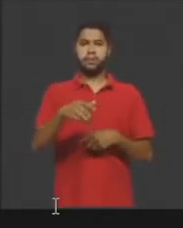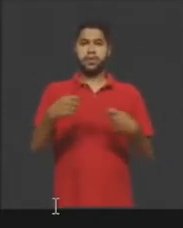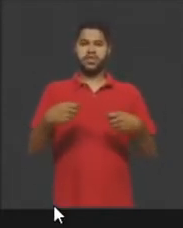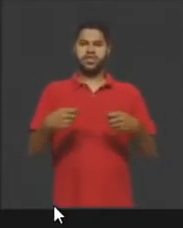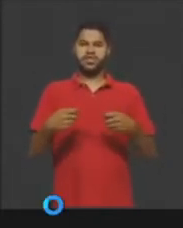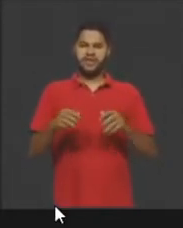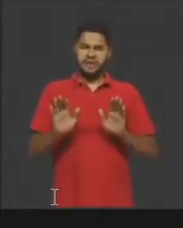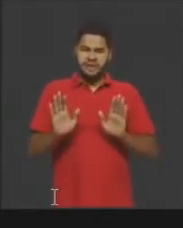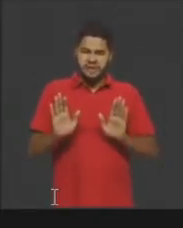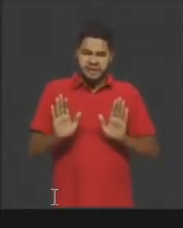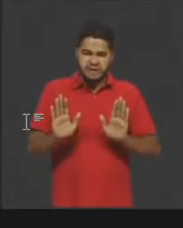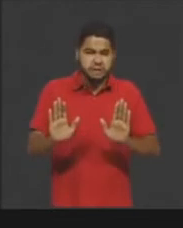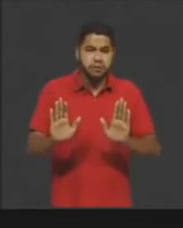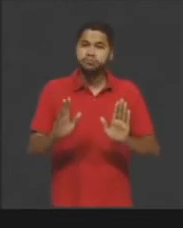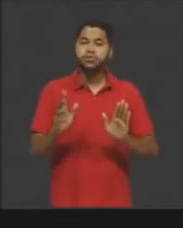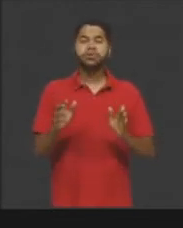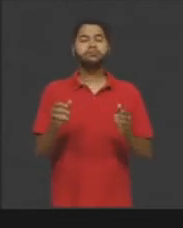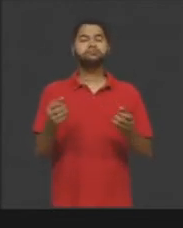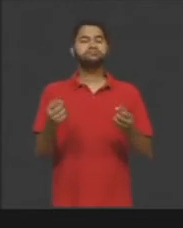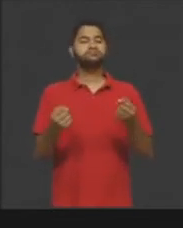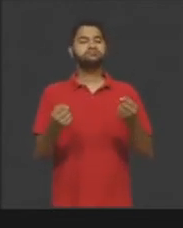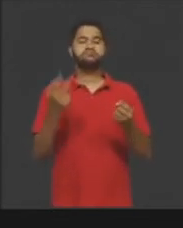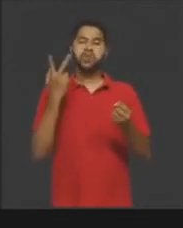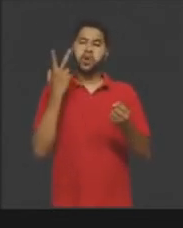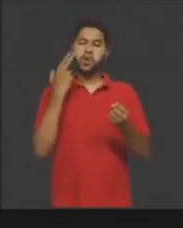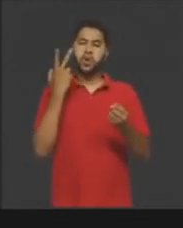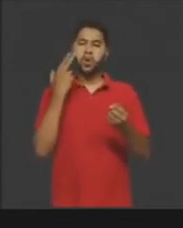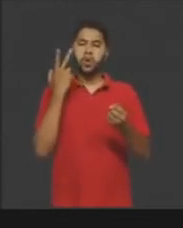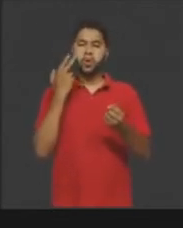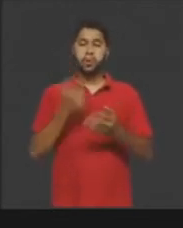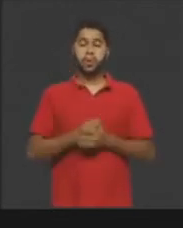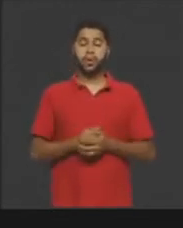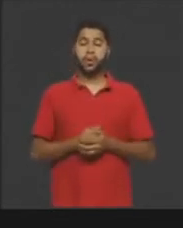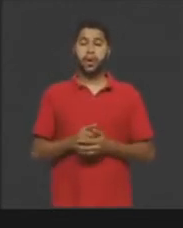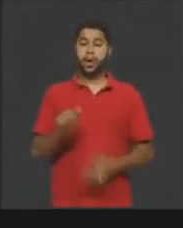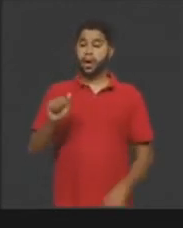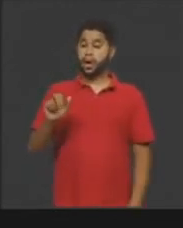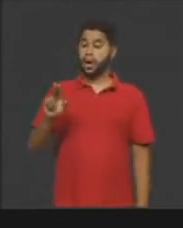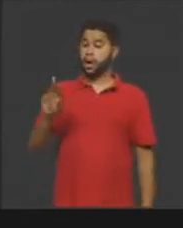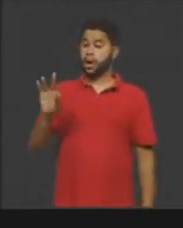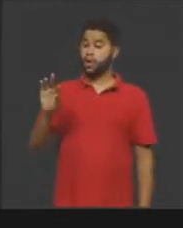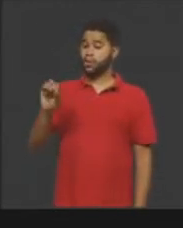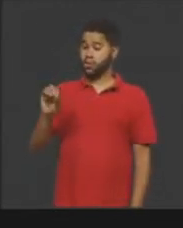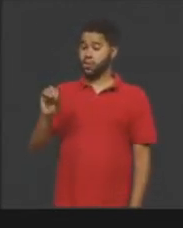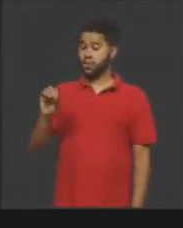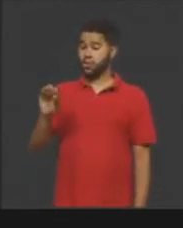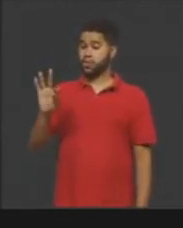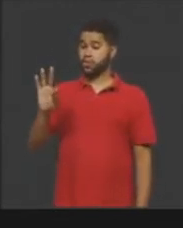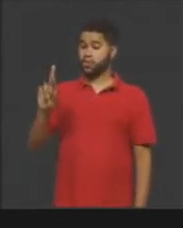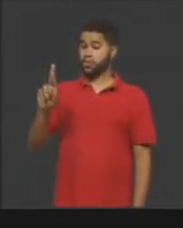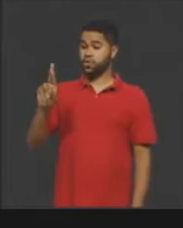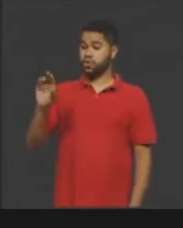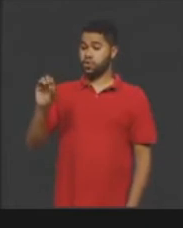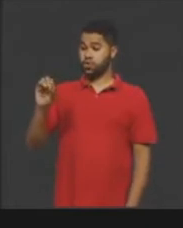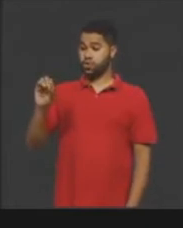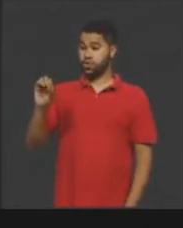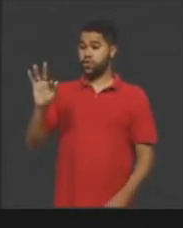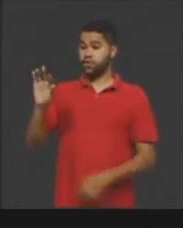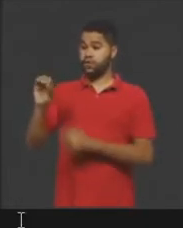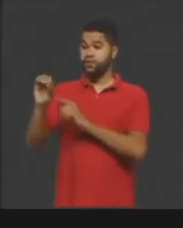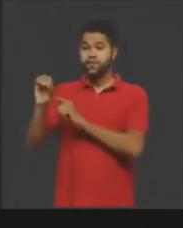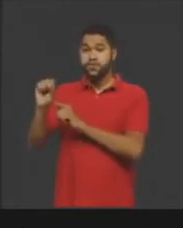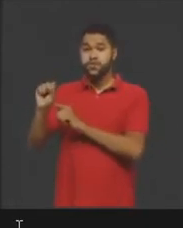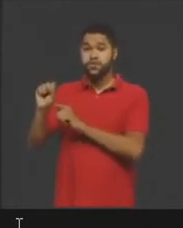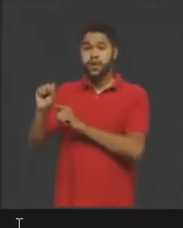força necessariamente. Então, os organismos autótrofos, trofos vem de alimentação,